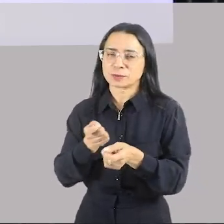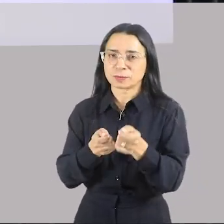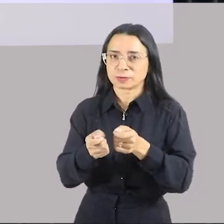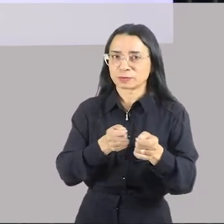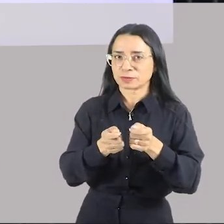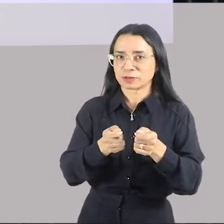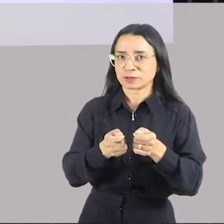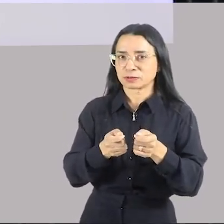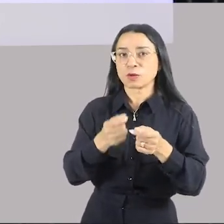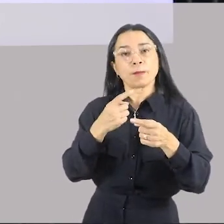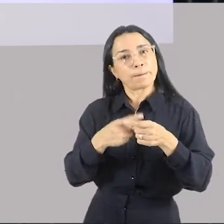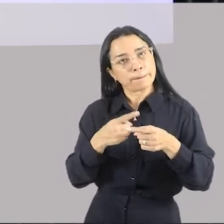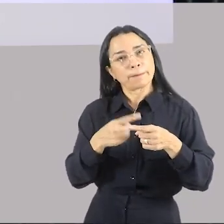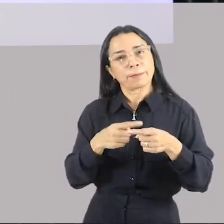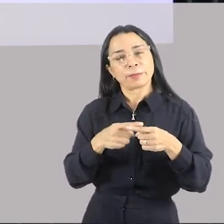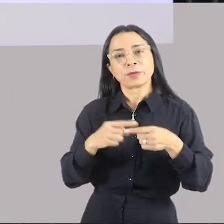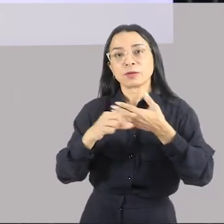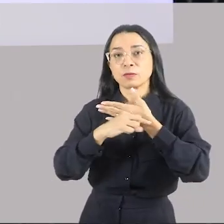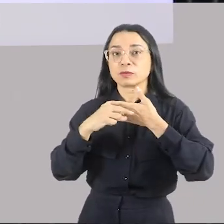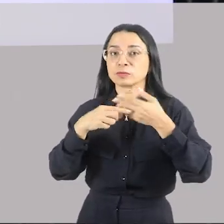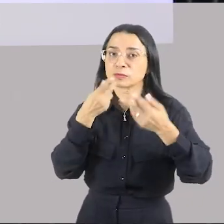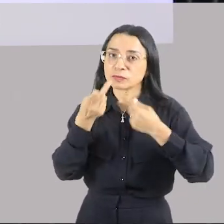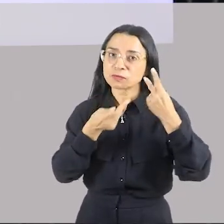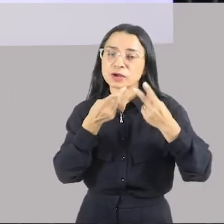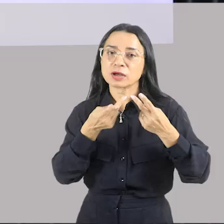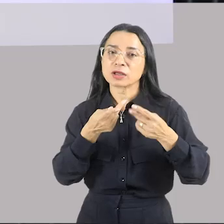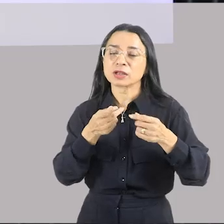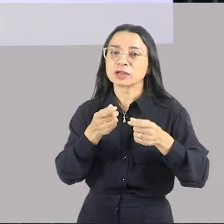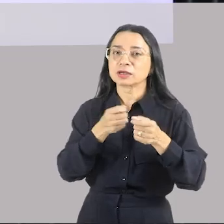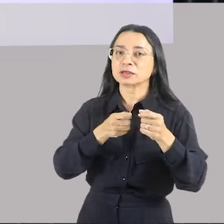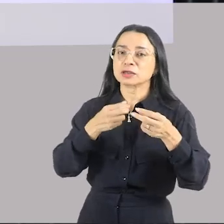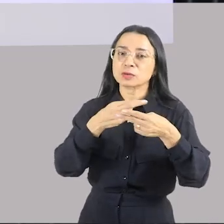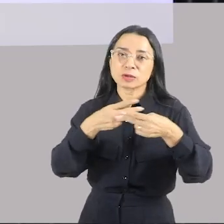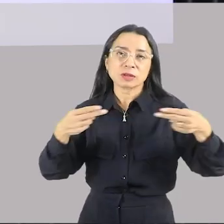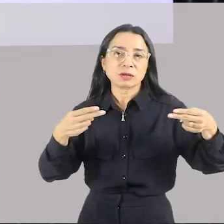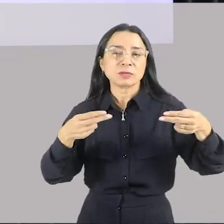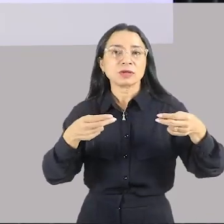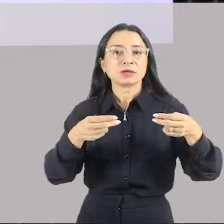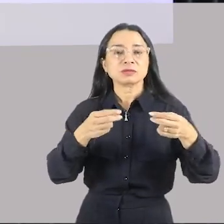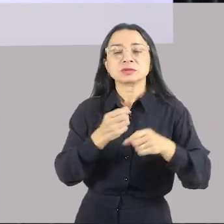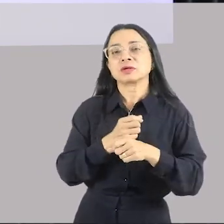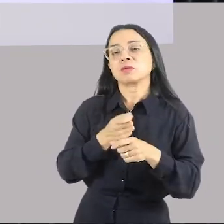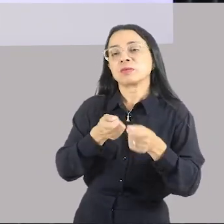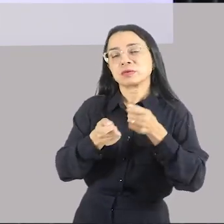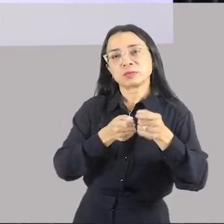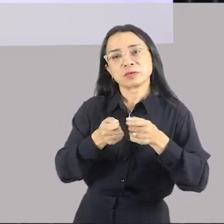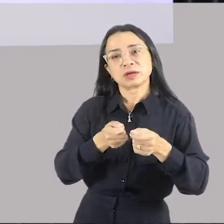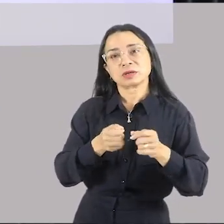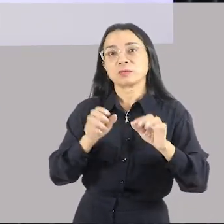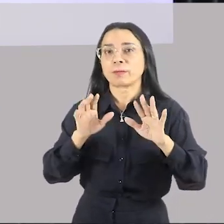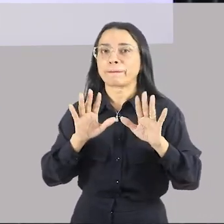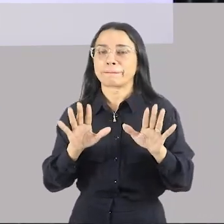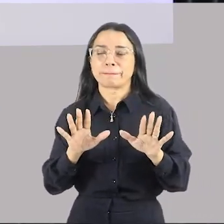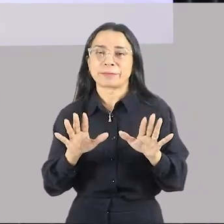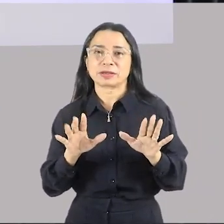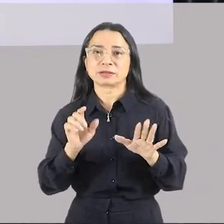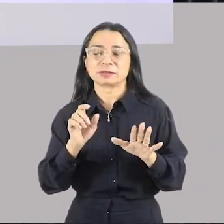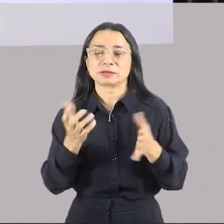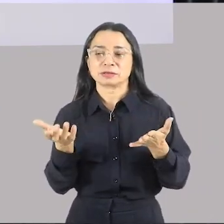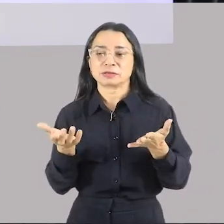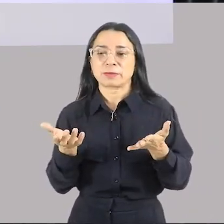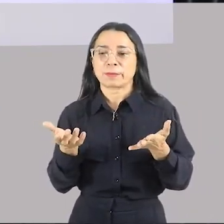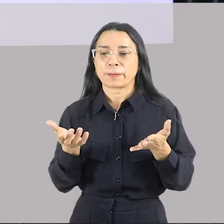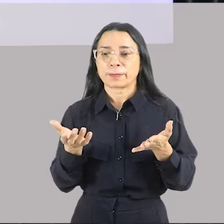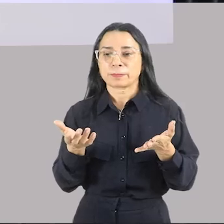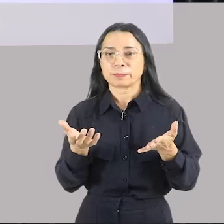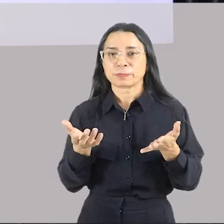visão deles os meios são manipulados, todos eles. Mas é quem manipula os meios. Então a preocupação não é se a informação é